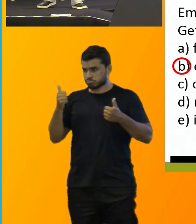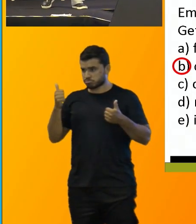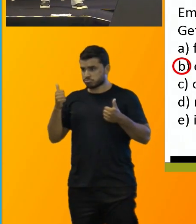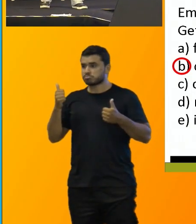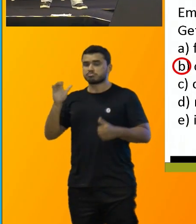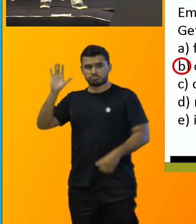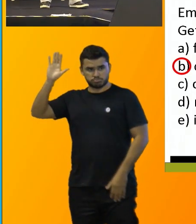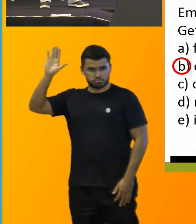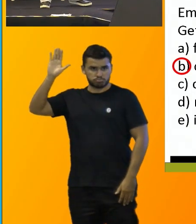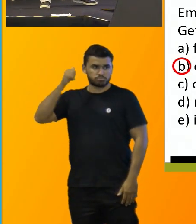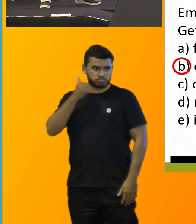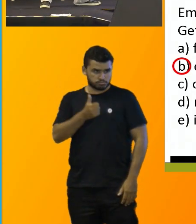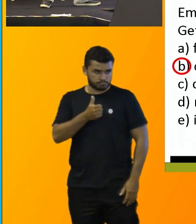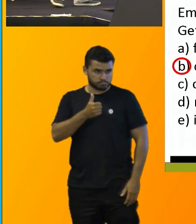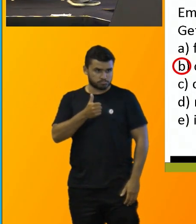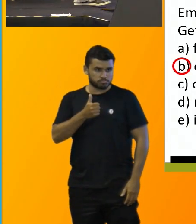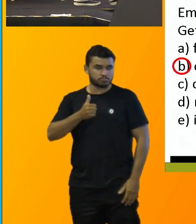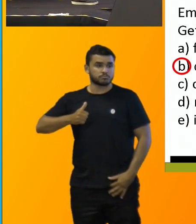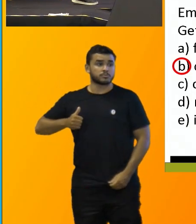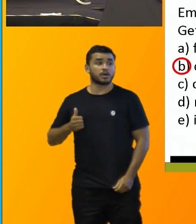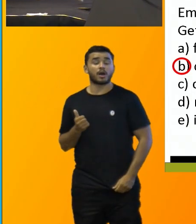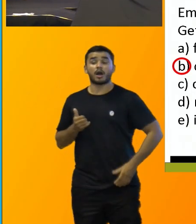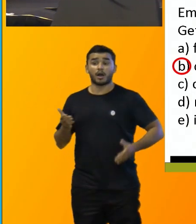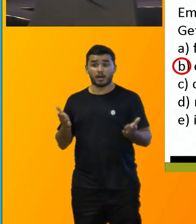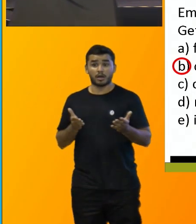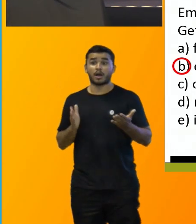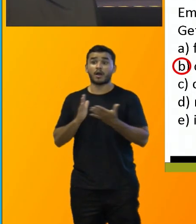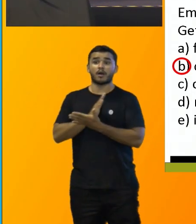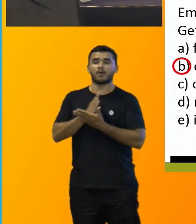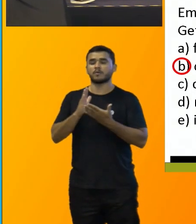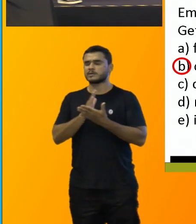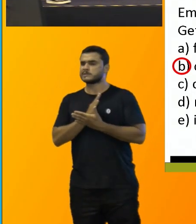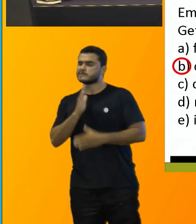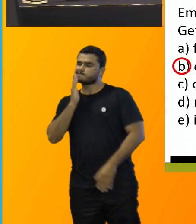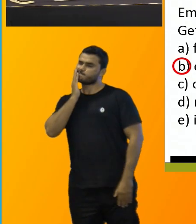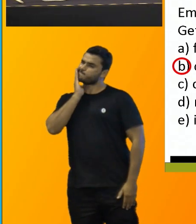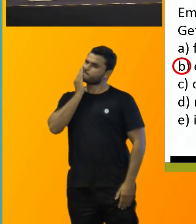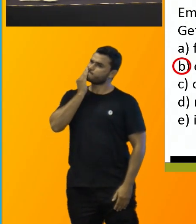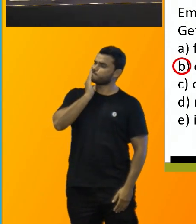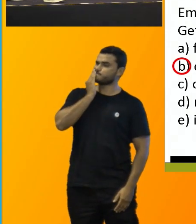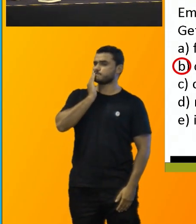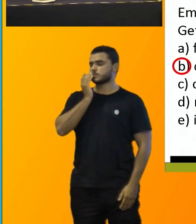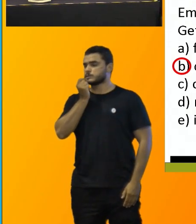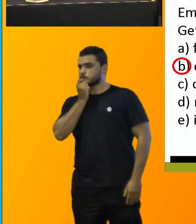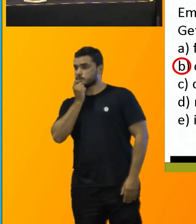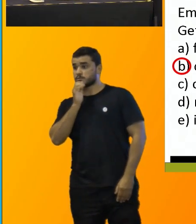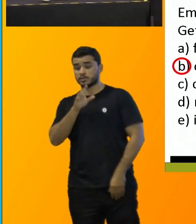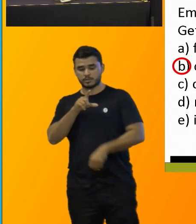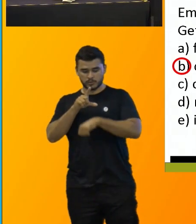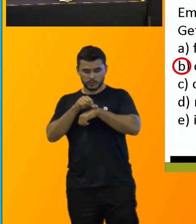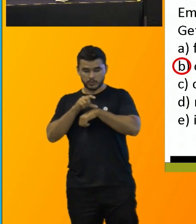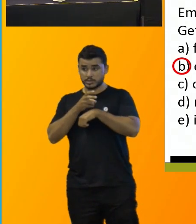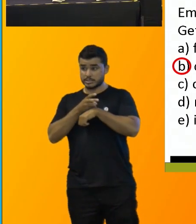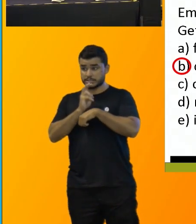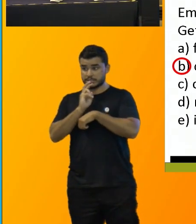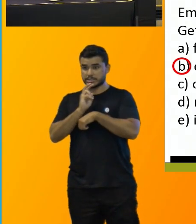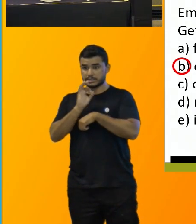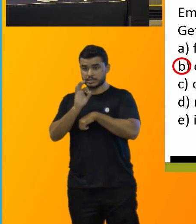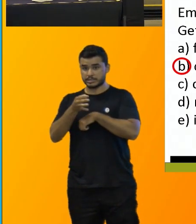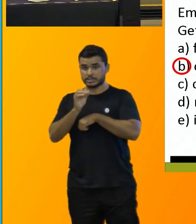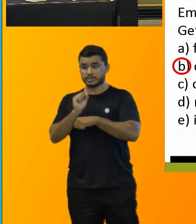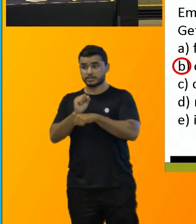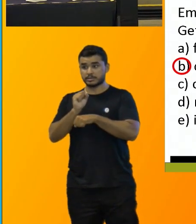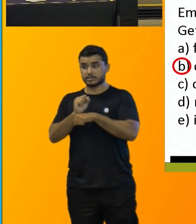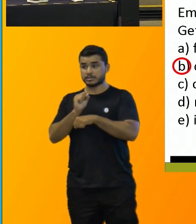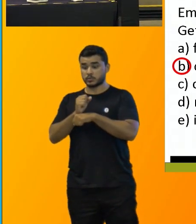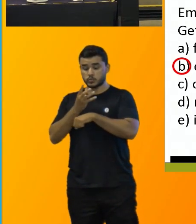não? Massa. Eu ainda vou conquistar aqueles que não levantaram a mão ainda. Eu tenho até 5 horas para fazer isso. Eu tenho 40